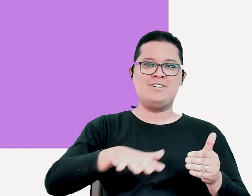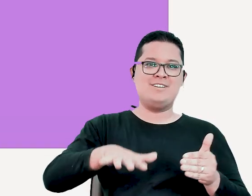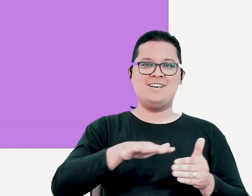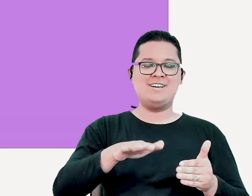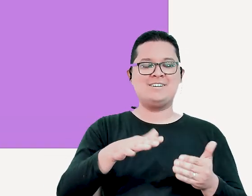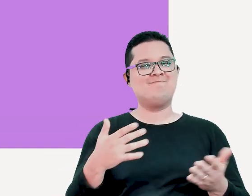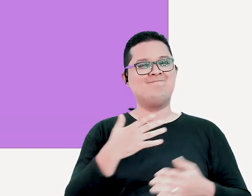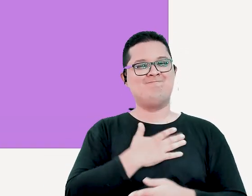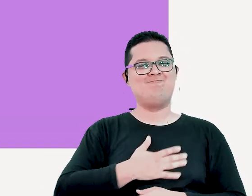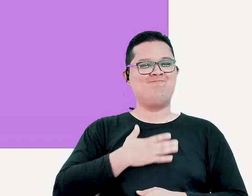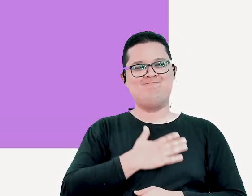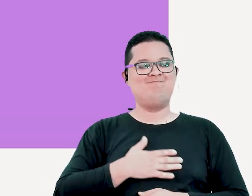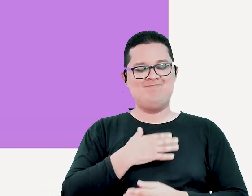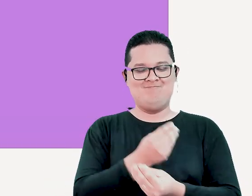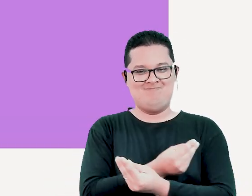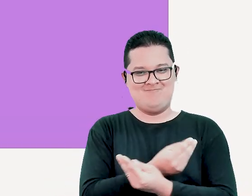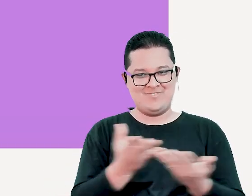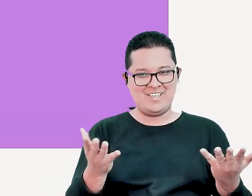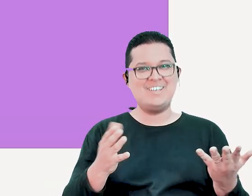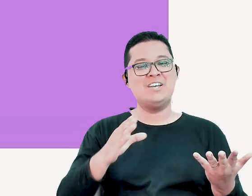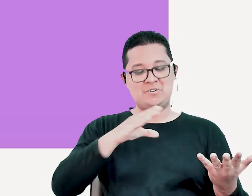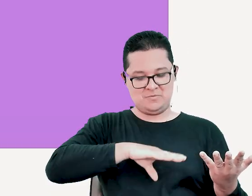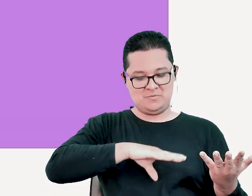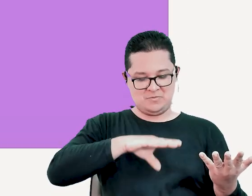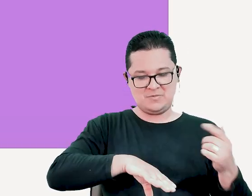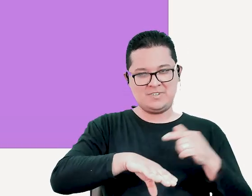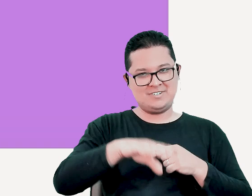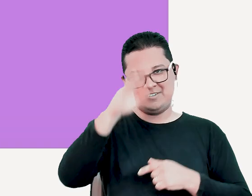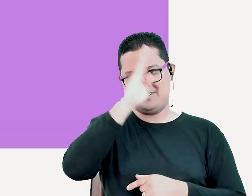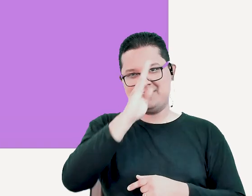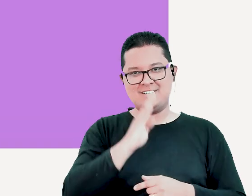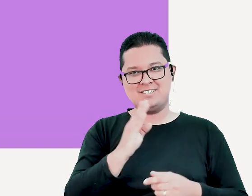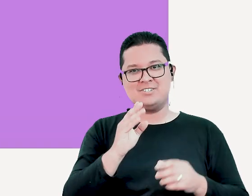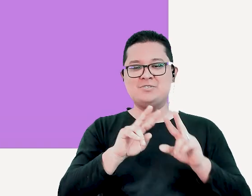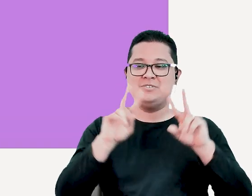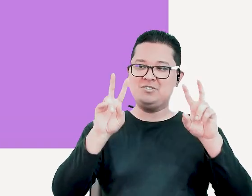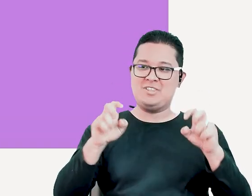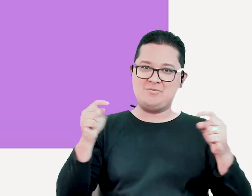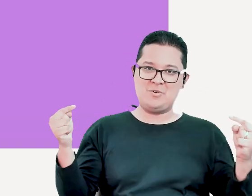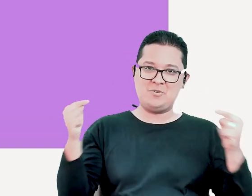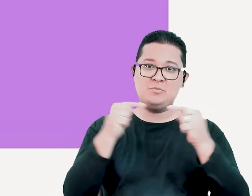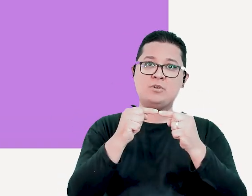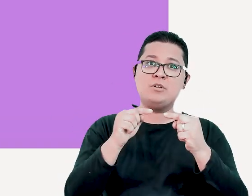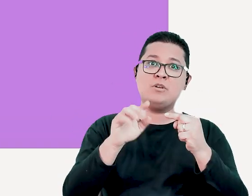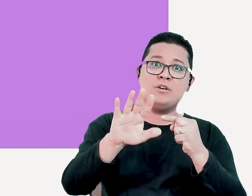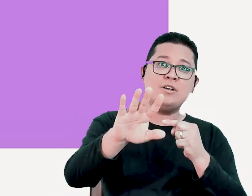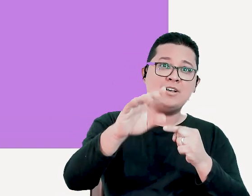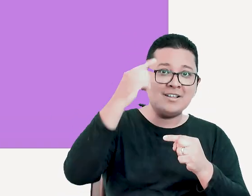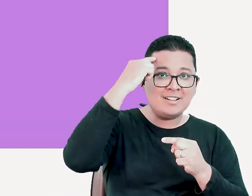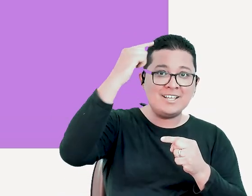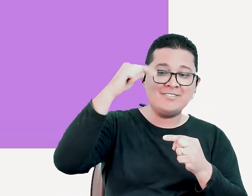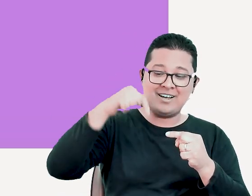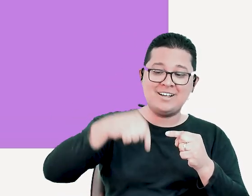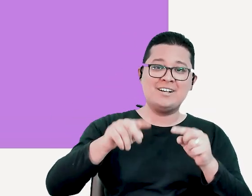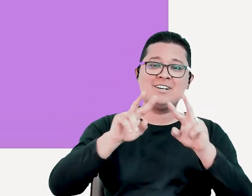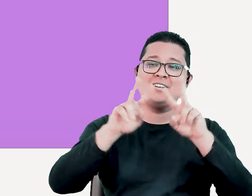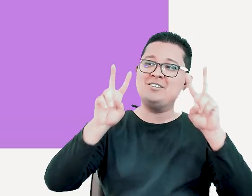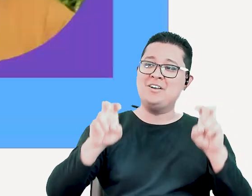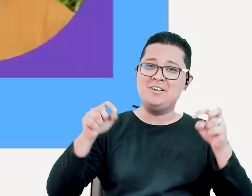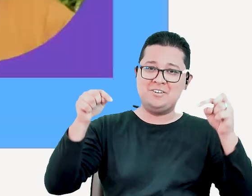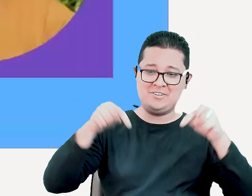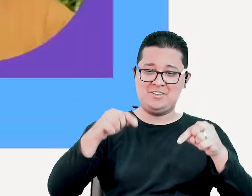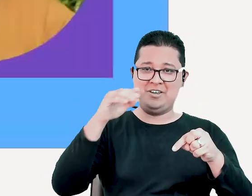produzindo conteúdo brasileiro, né, sobre esse tema. Por falar em conteúdo bom brasileiro, hoje nós vamos falar de Content Ops com a